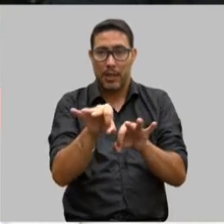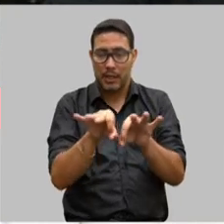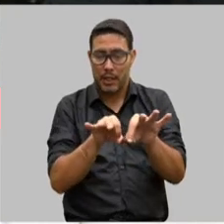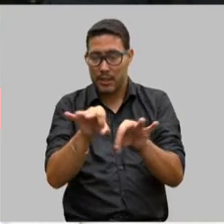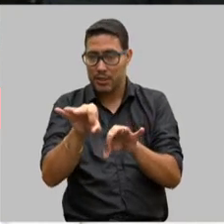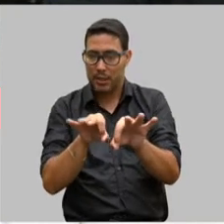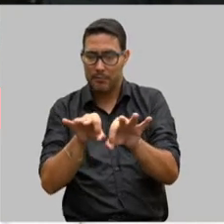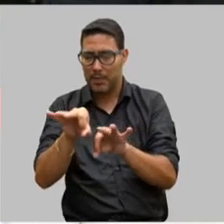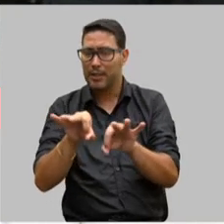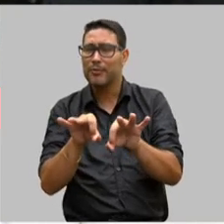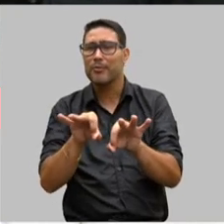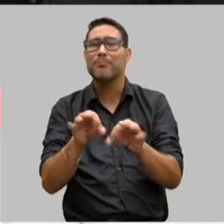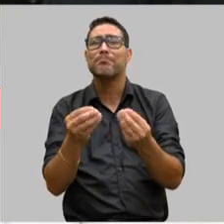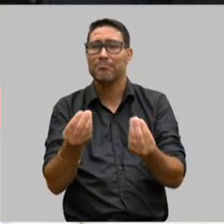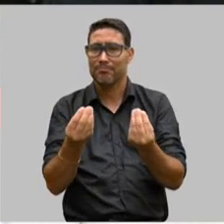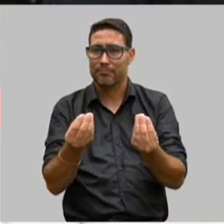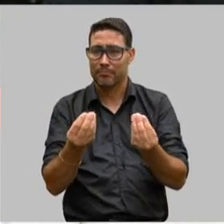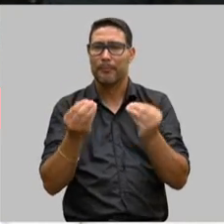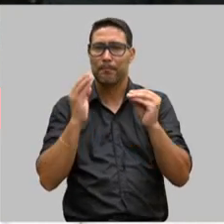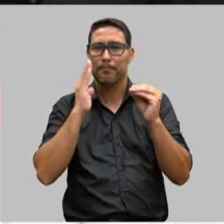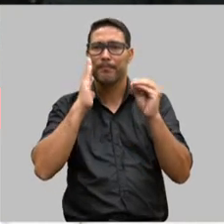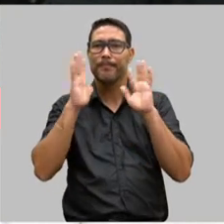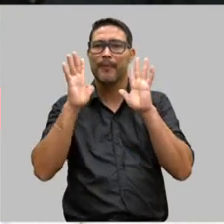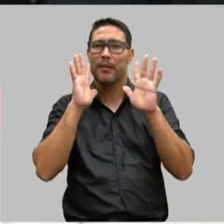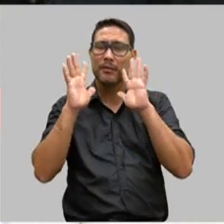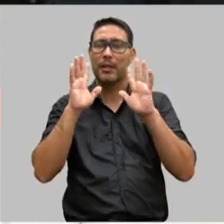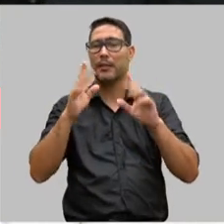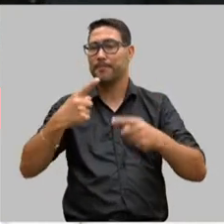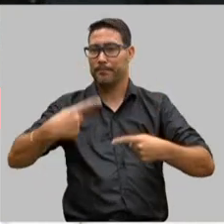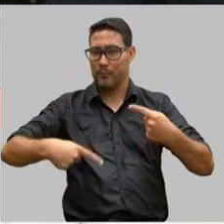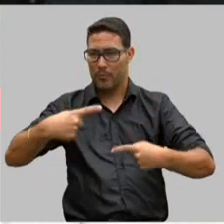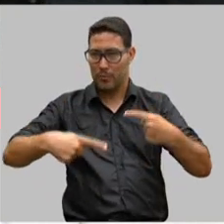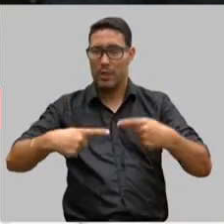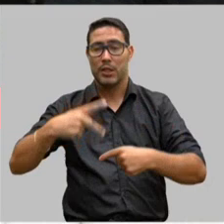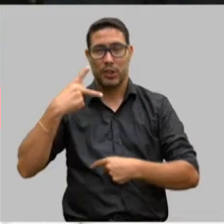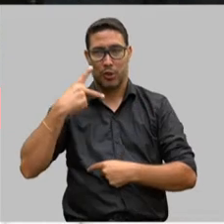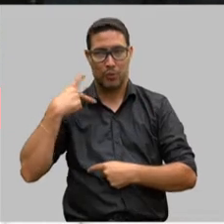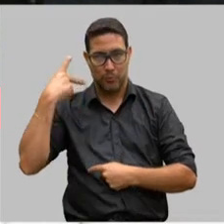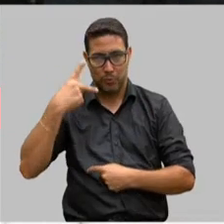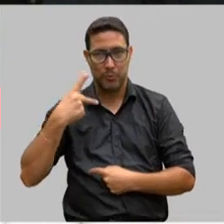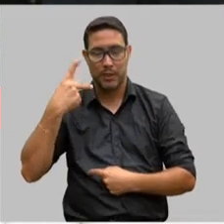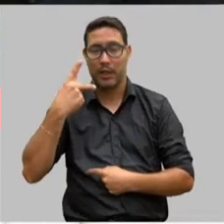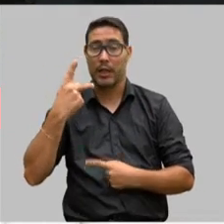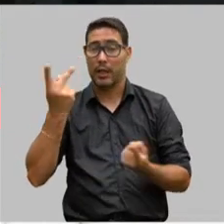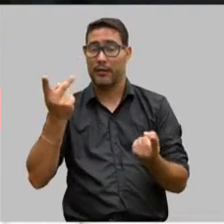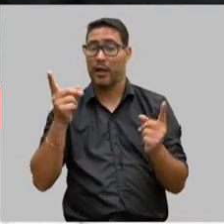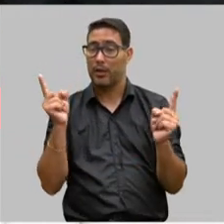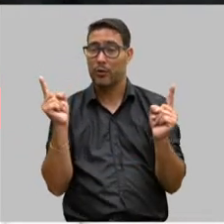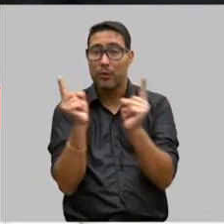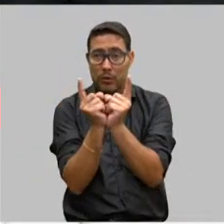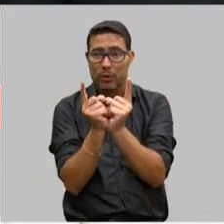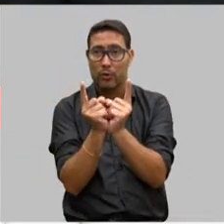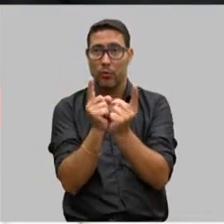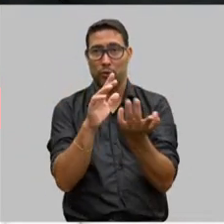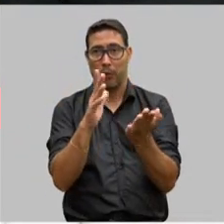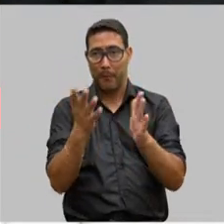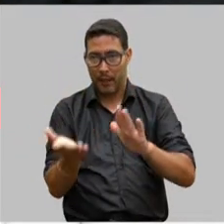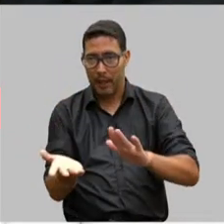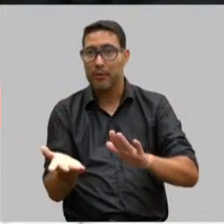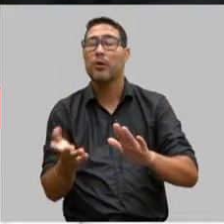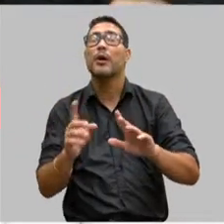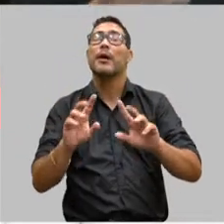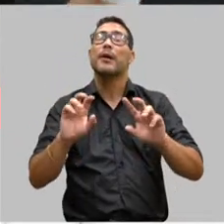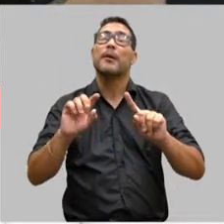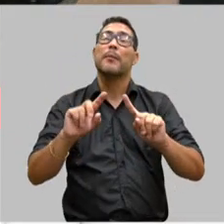pensar políticas públicas, não apenas no curto prazo, não apenas olhando para a